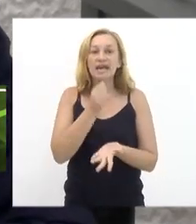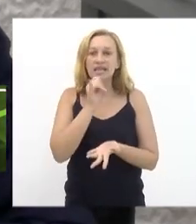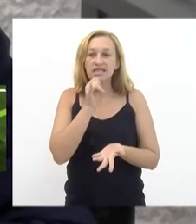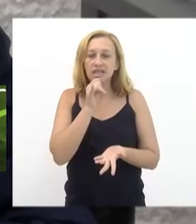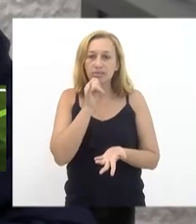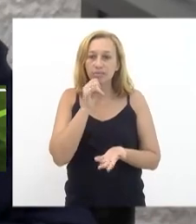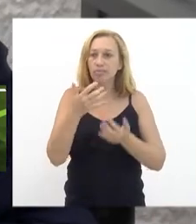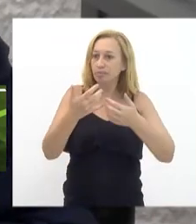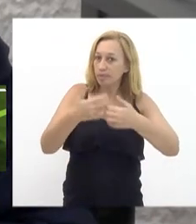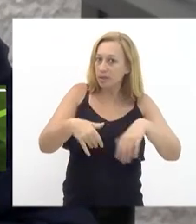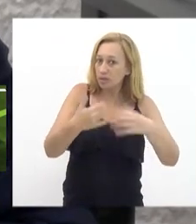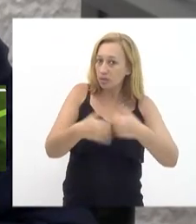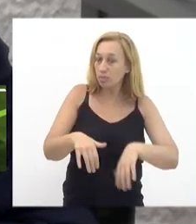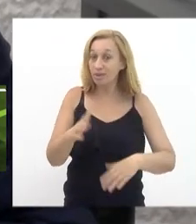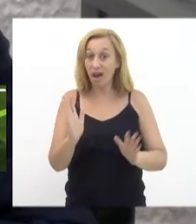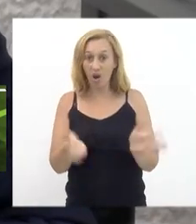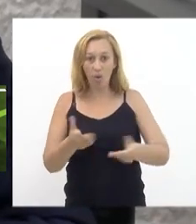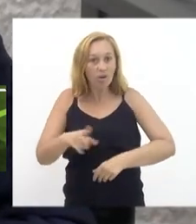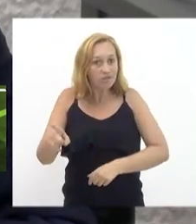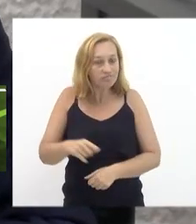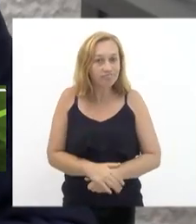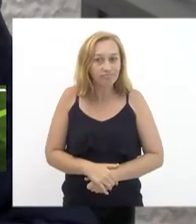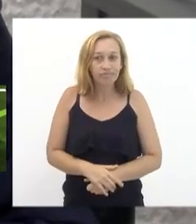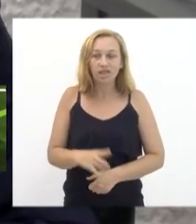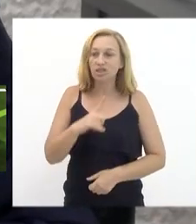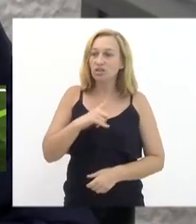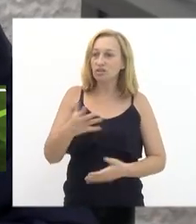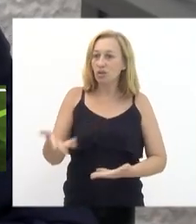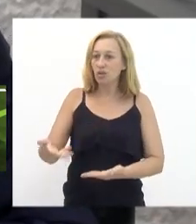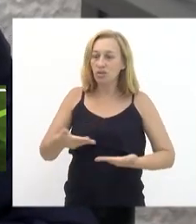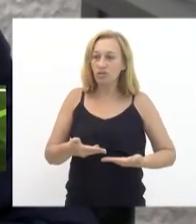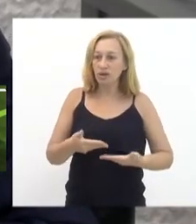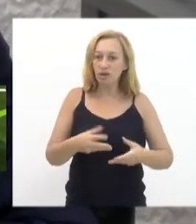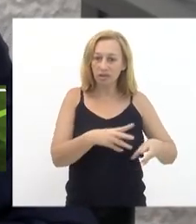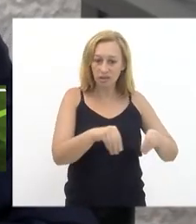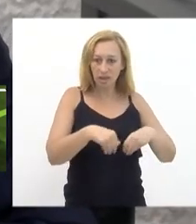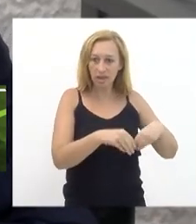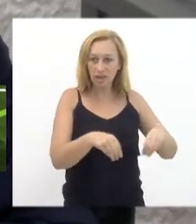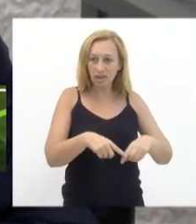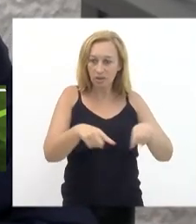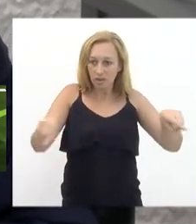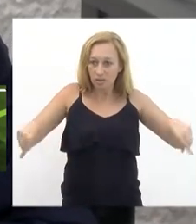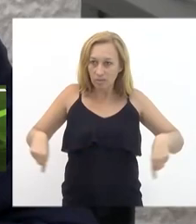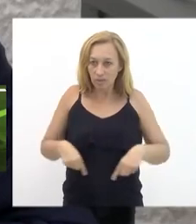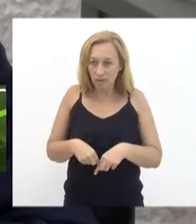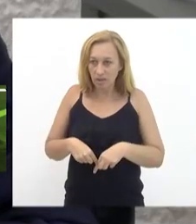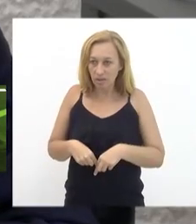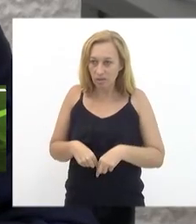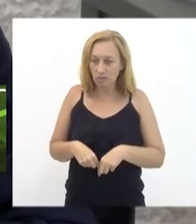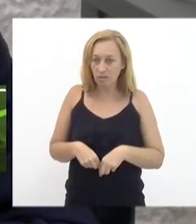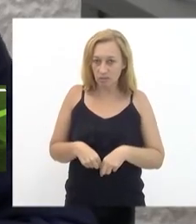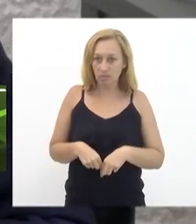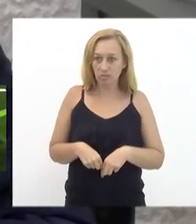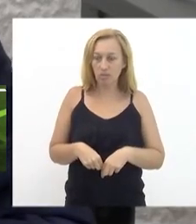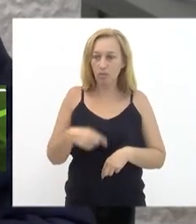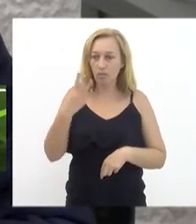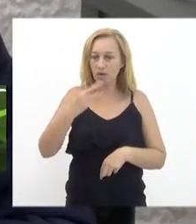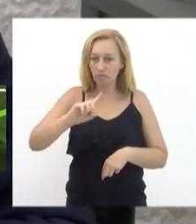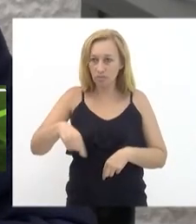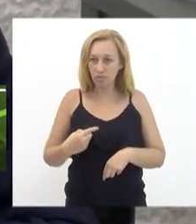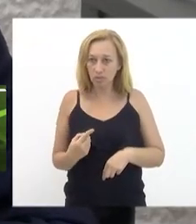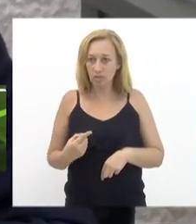exemplo agora e nós tivemos a oferta de terreno de 4.000 metros quadrados muito próximo do centro muito próximo do